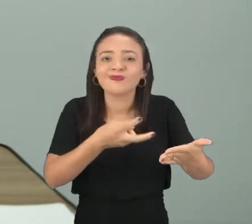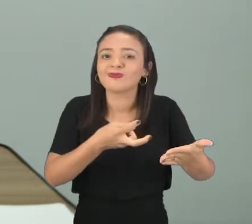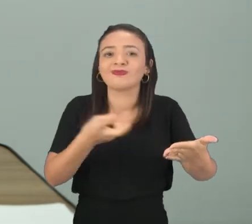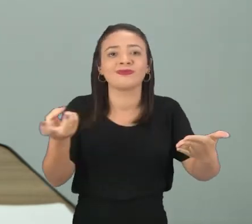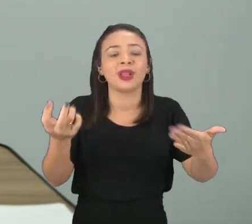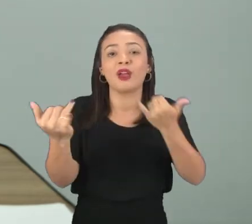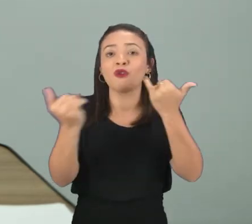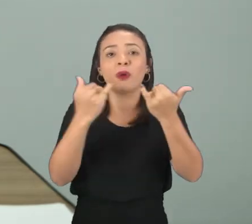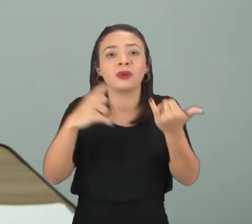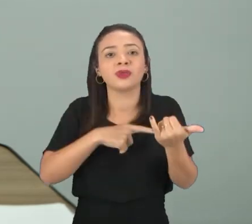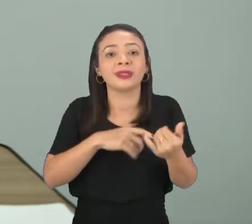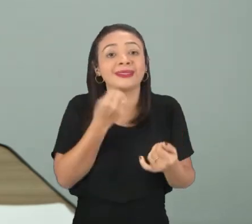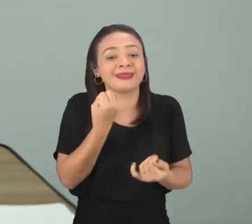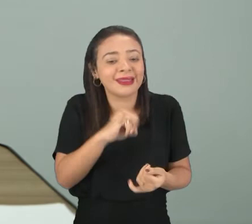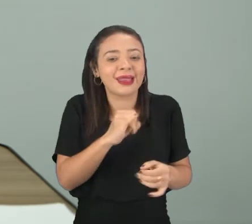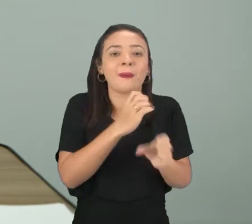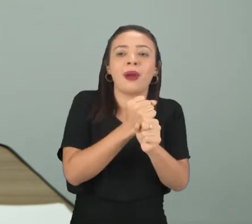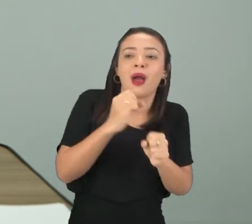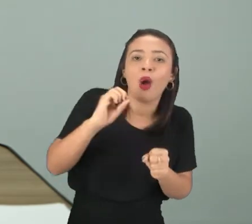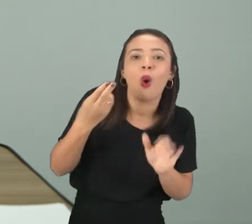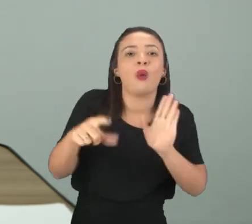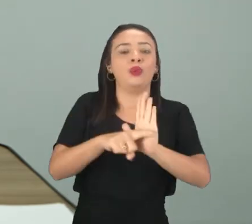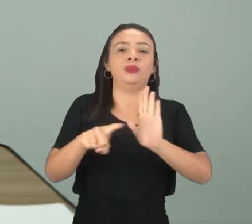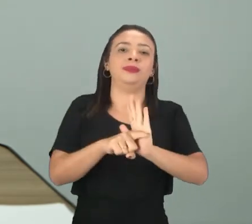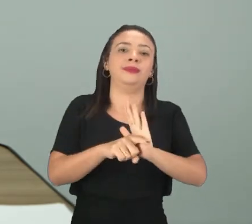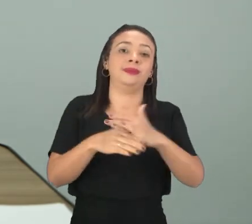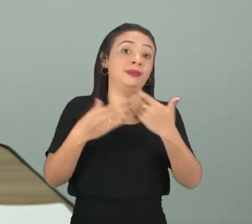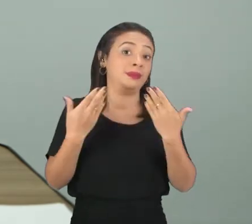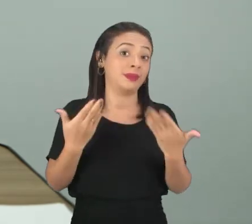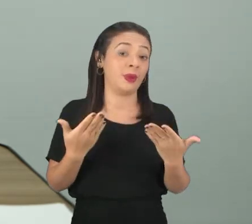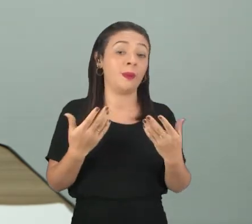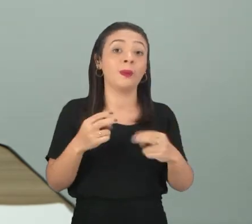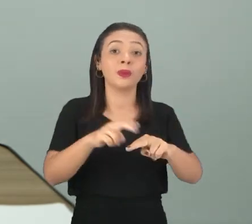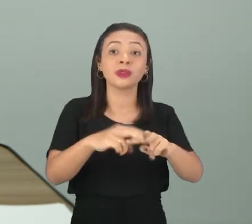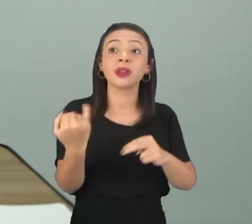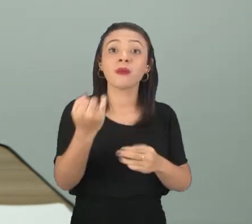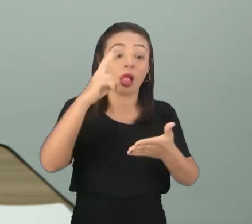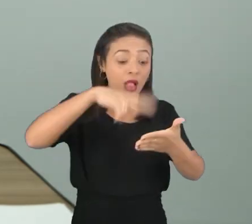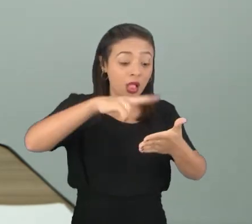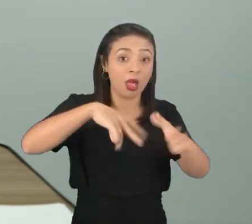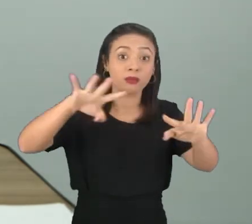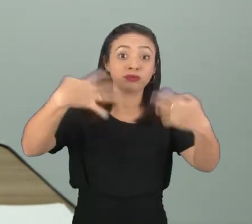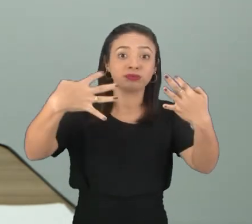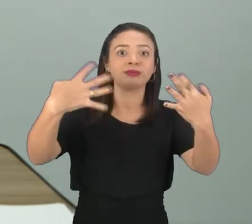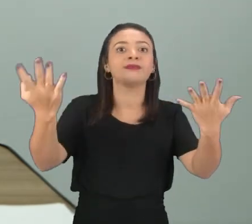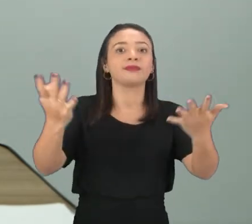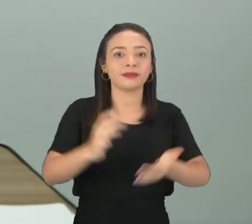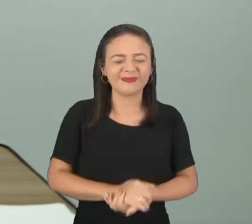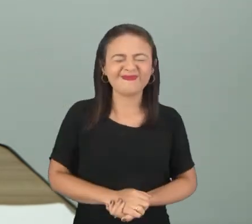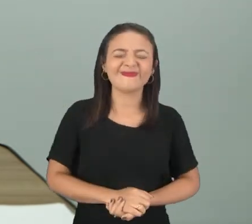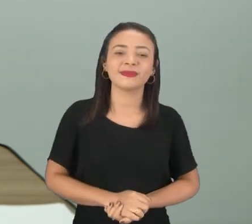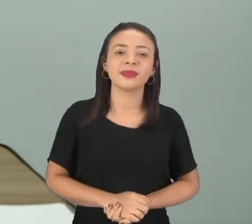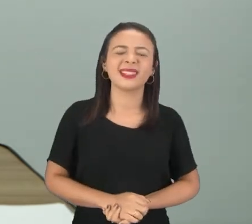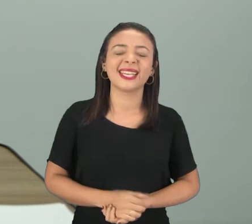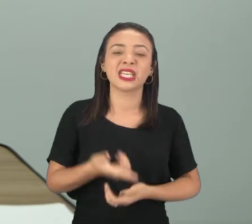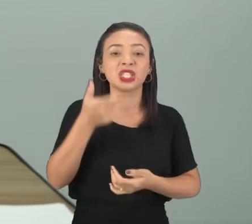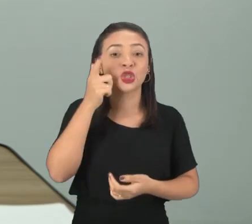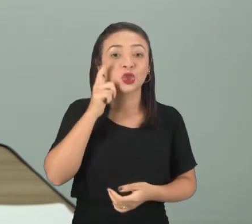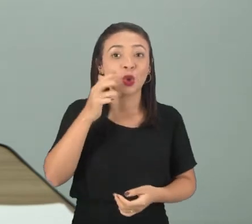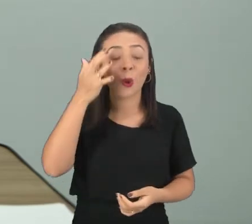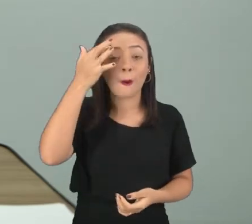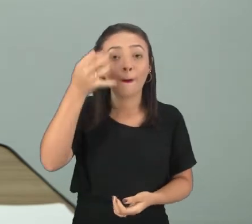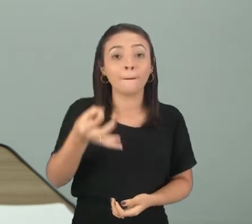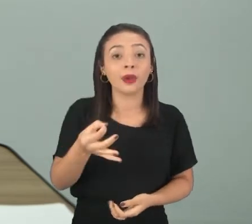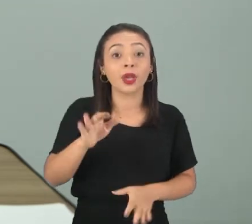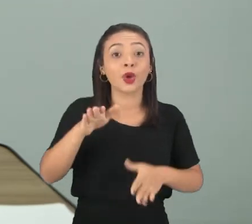consegue perceber que operação usasse é uma adição subtração mas você precisa ler com mais atenção e consegui captar por partes ao